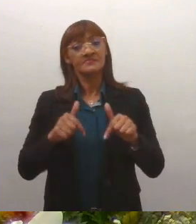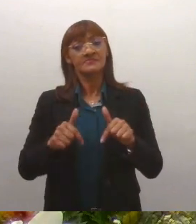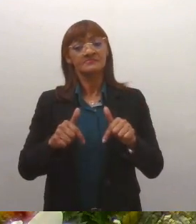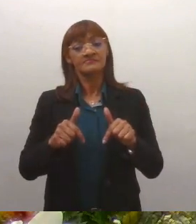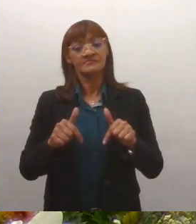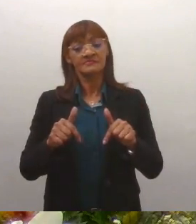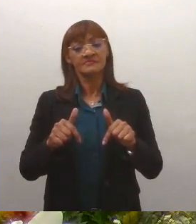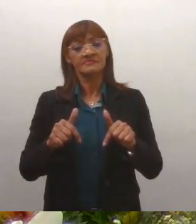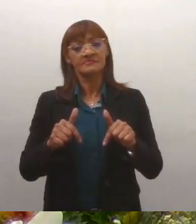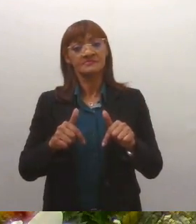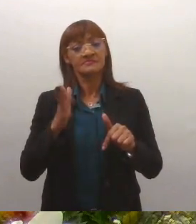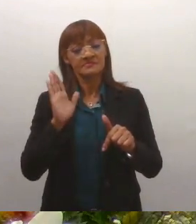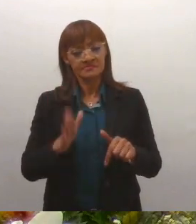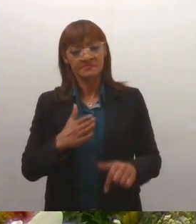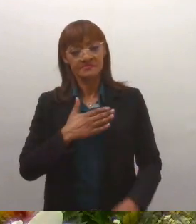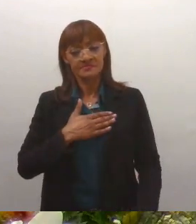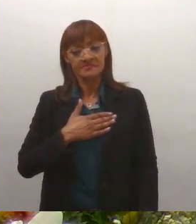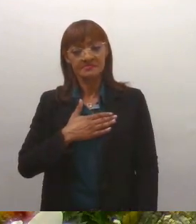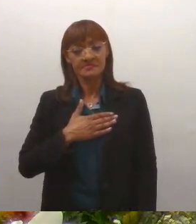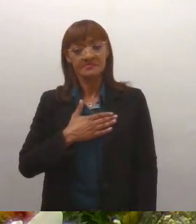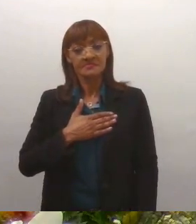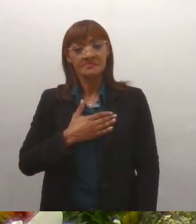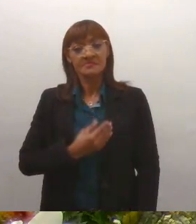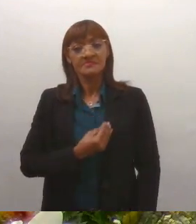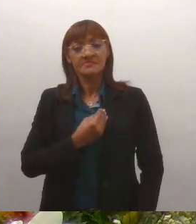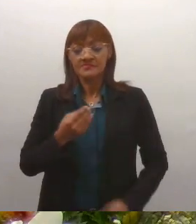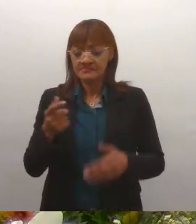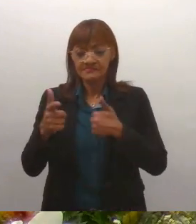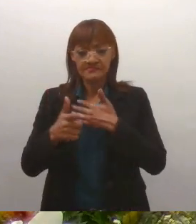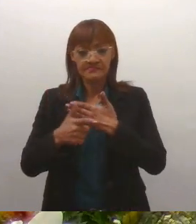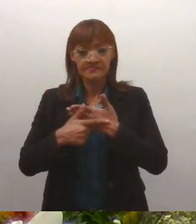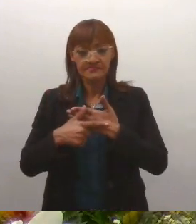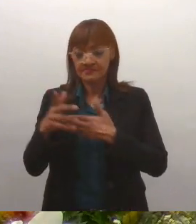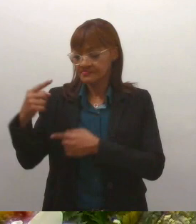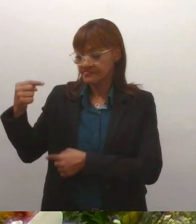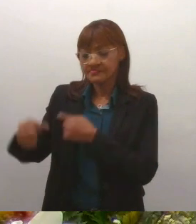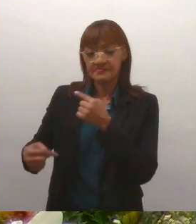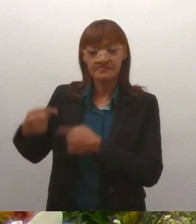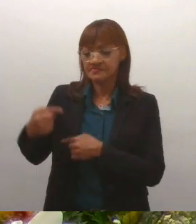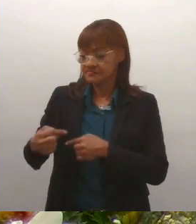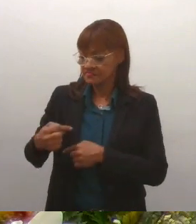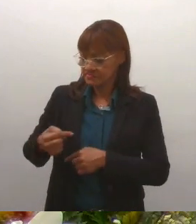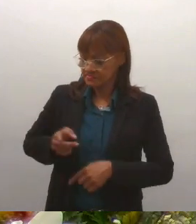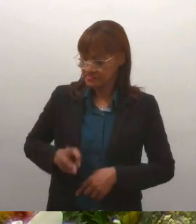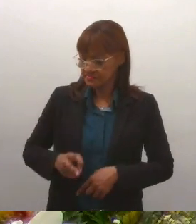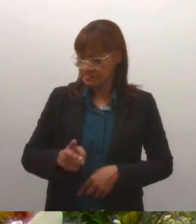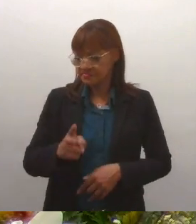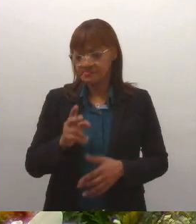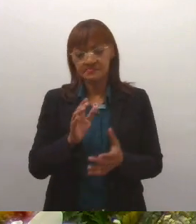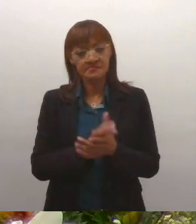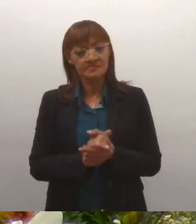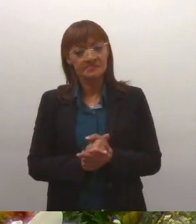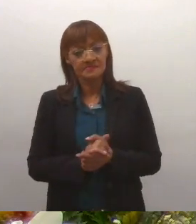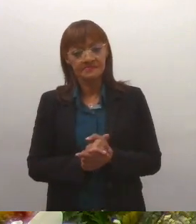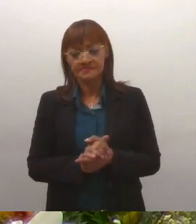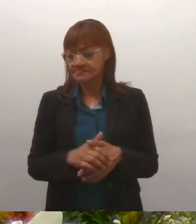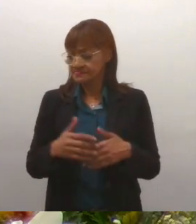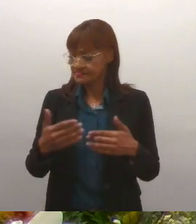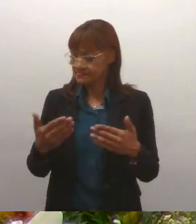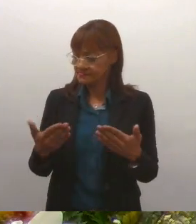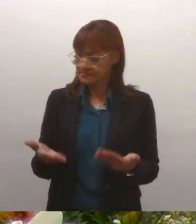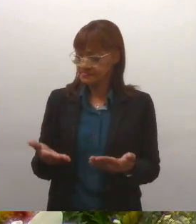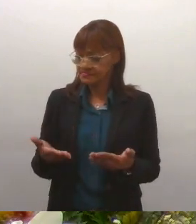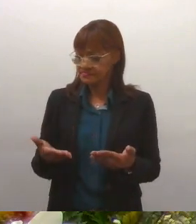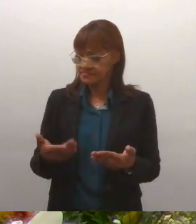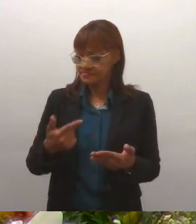dignidade. É o que eu primo. Ninguém pode, doutor Fausto, eu que tive o privilégio de também